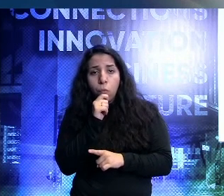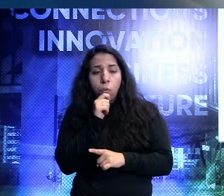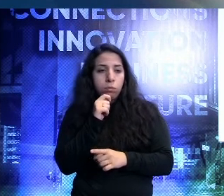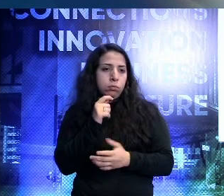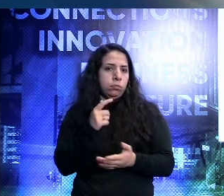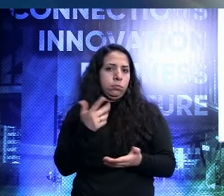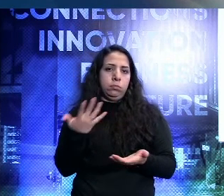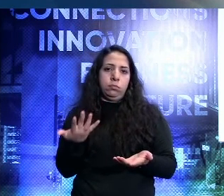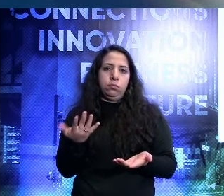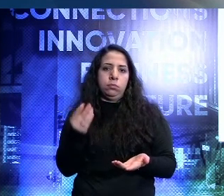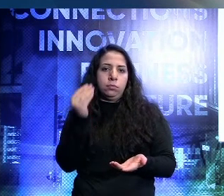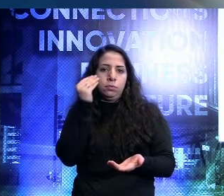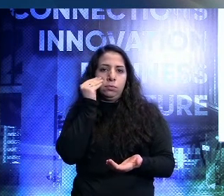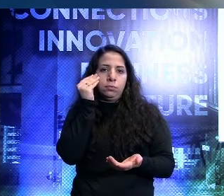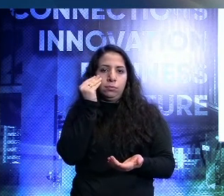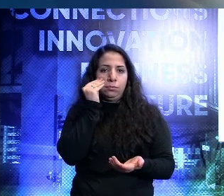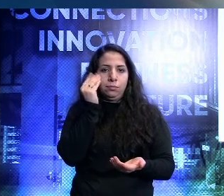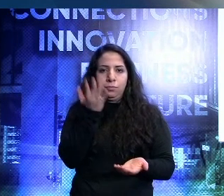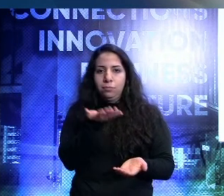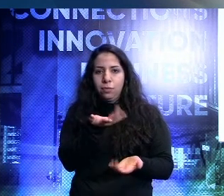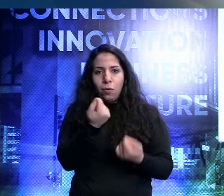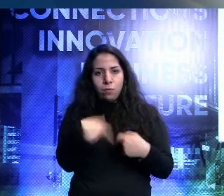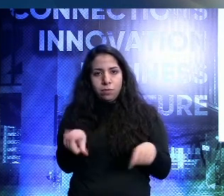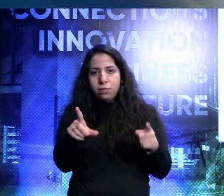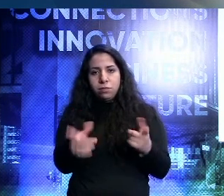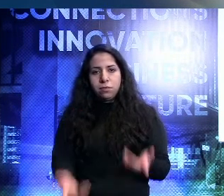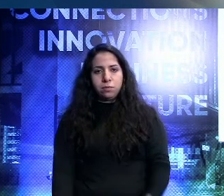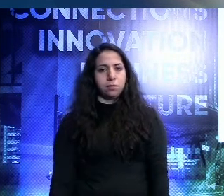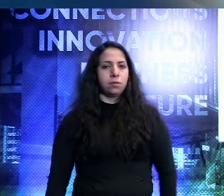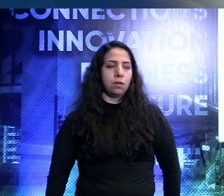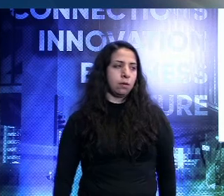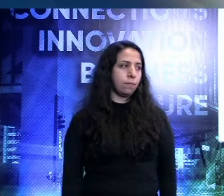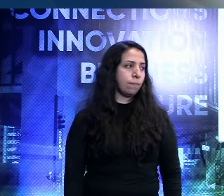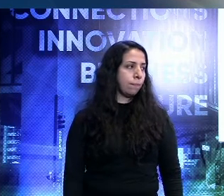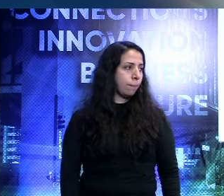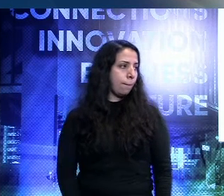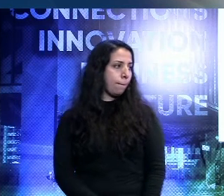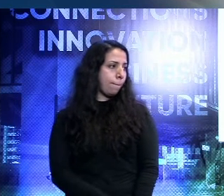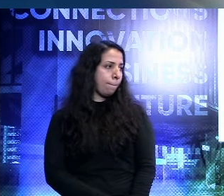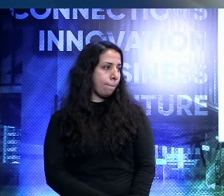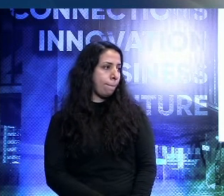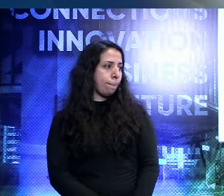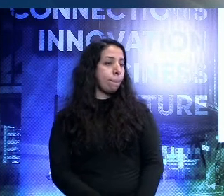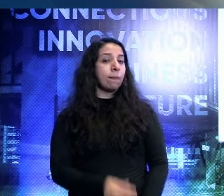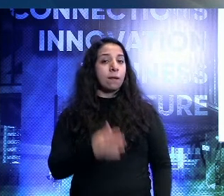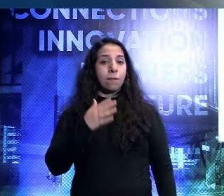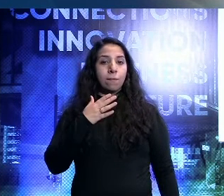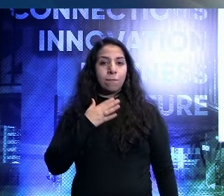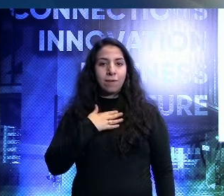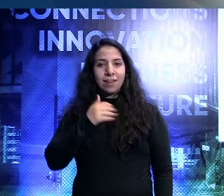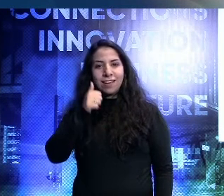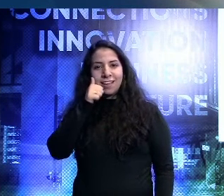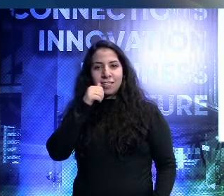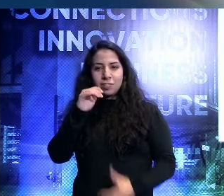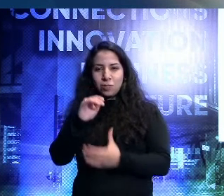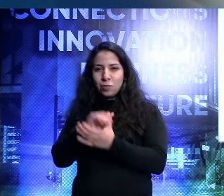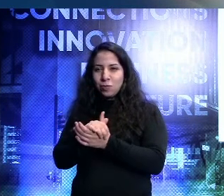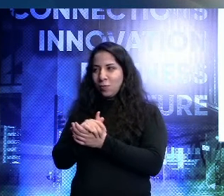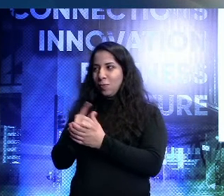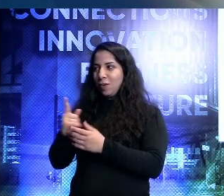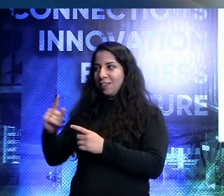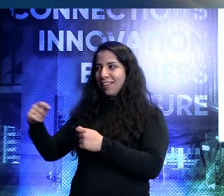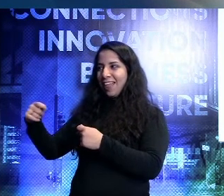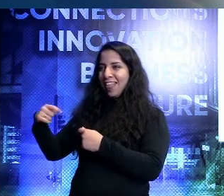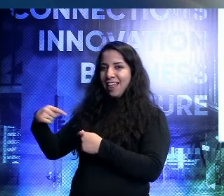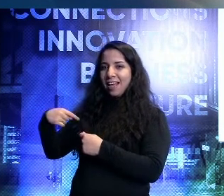arrumei, não, né? Para que testar de novo? Não precisa. Né? Vai dar ruim. Minha esposa faz isso comigo o tempo inteiro. Ela olha e fala,